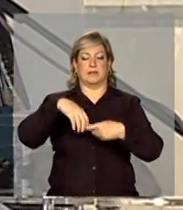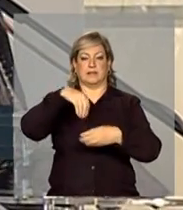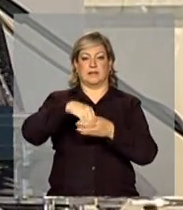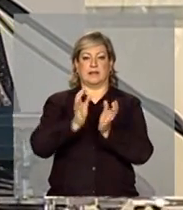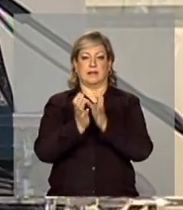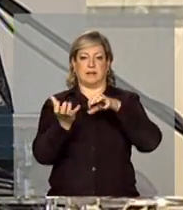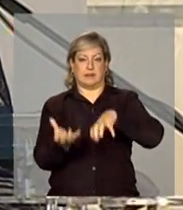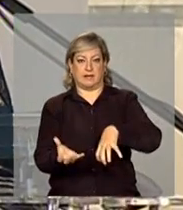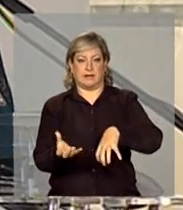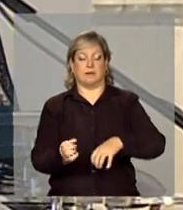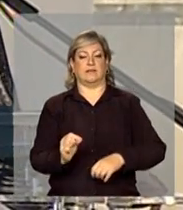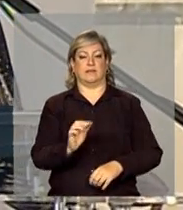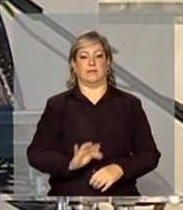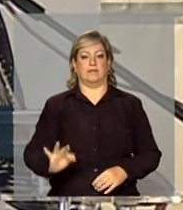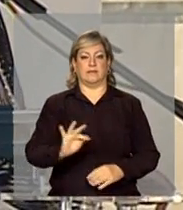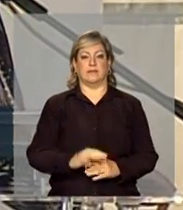Federal.